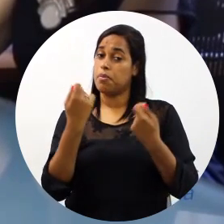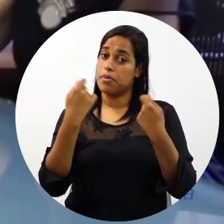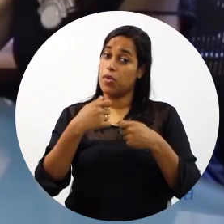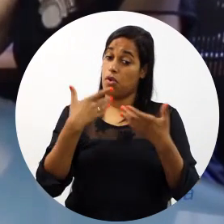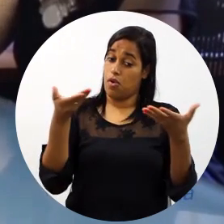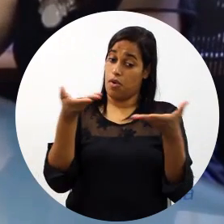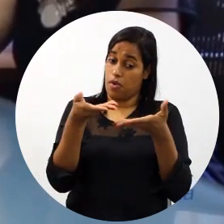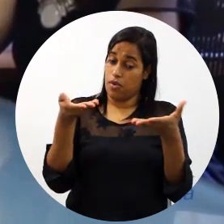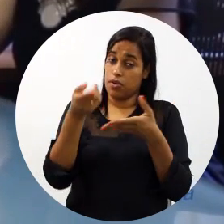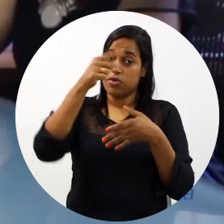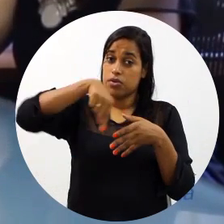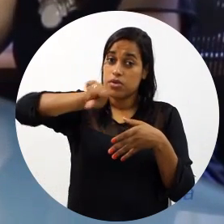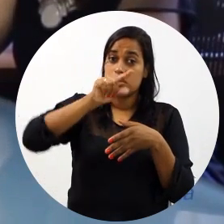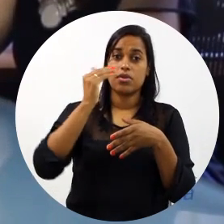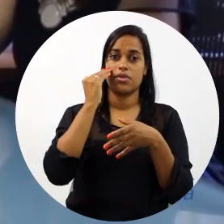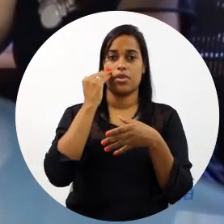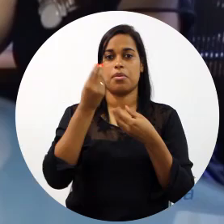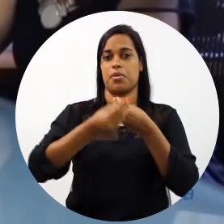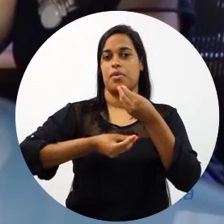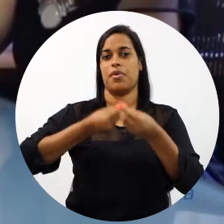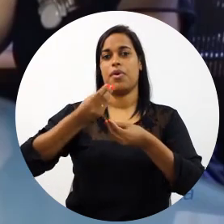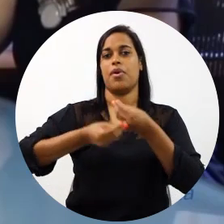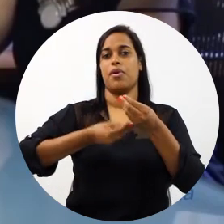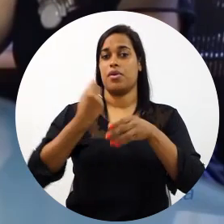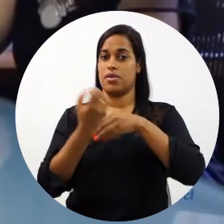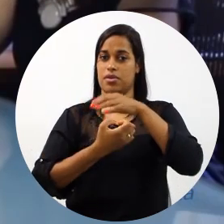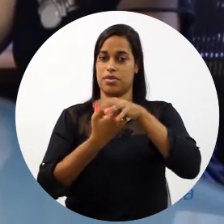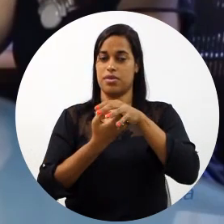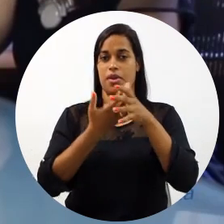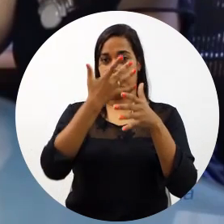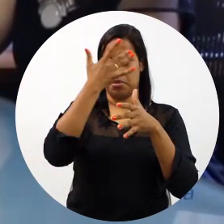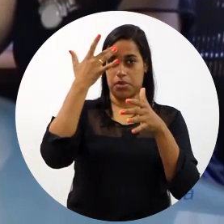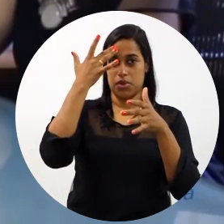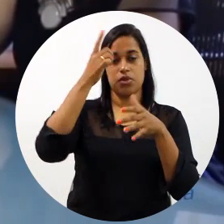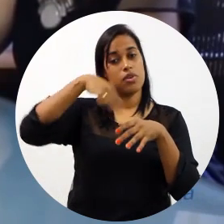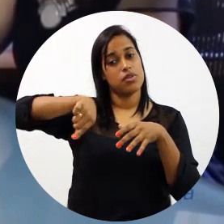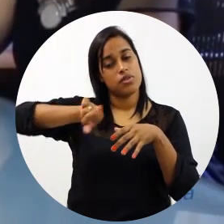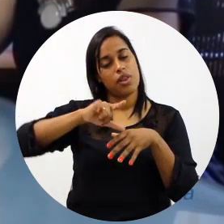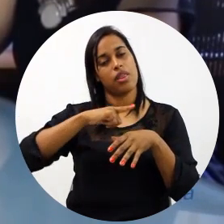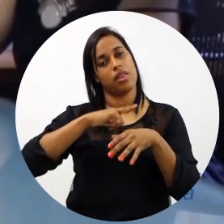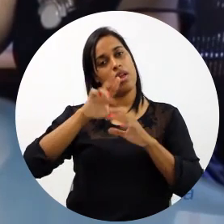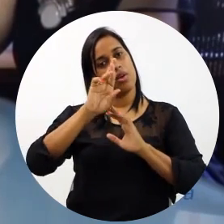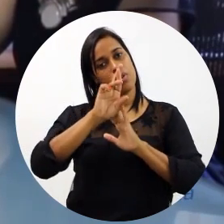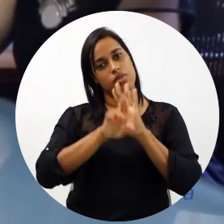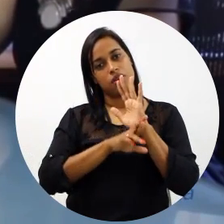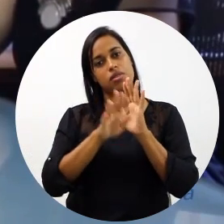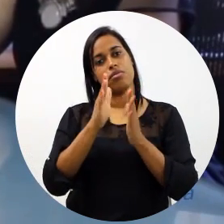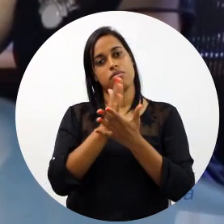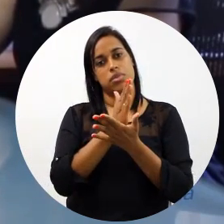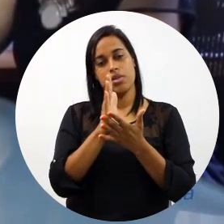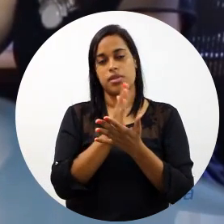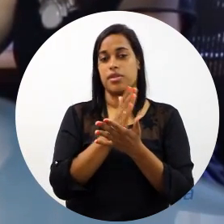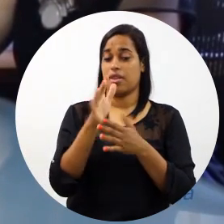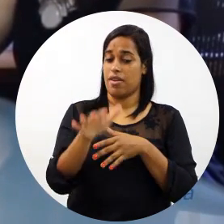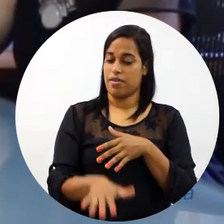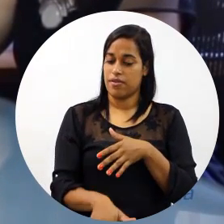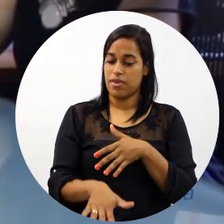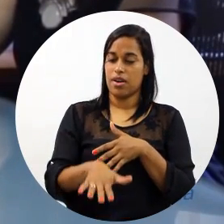sabe que com pessoas, todos nós somos condicionados. né? Desde a infância,